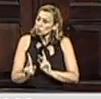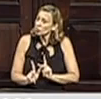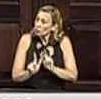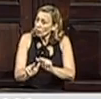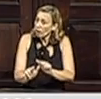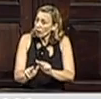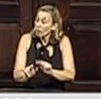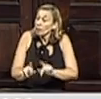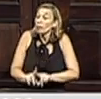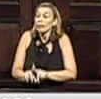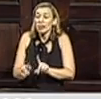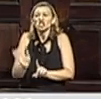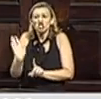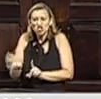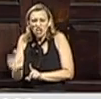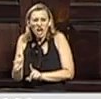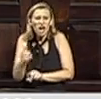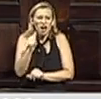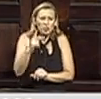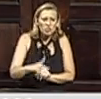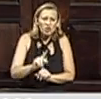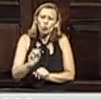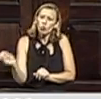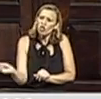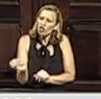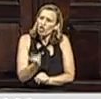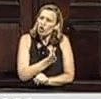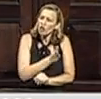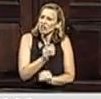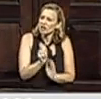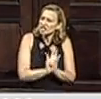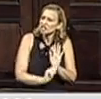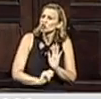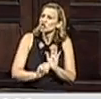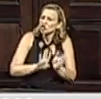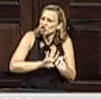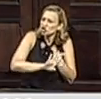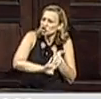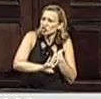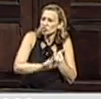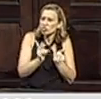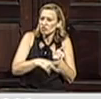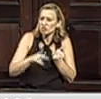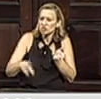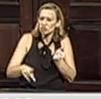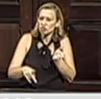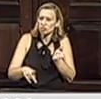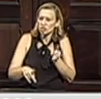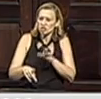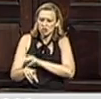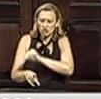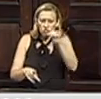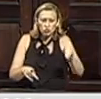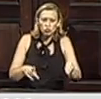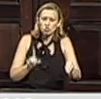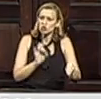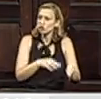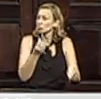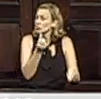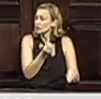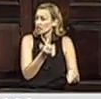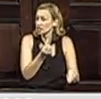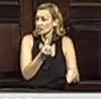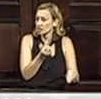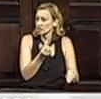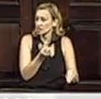já tem aprovado uma nova redação que tira os professores e passa para a faixa 6. Não tem